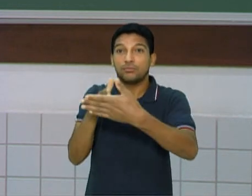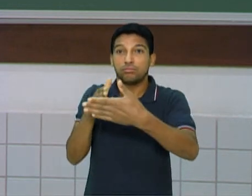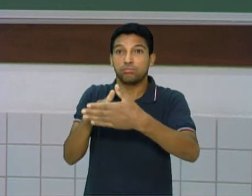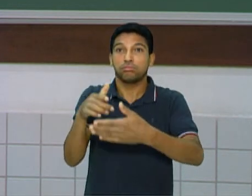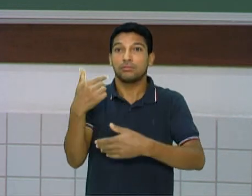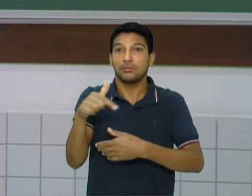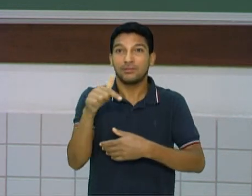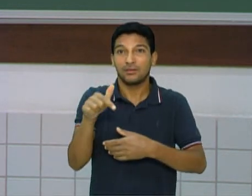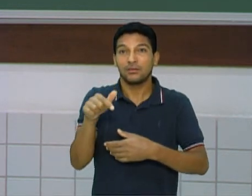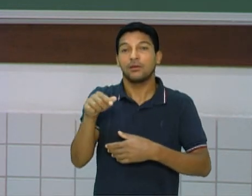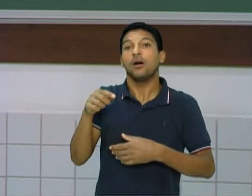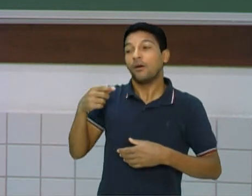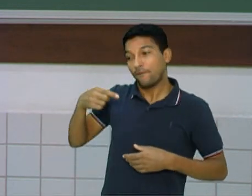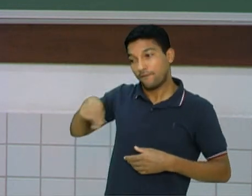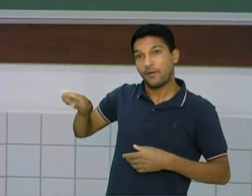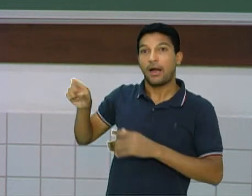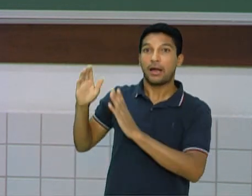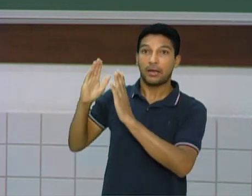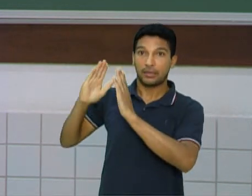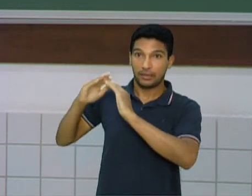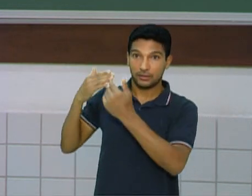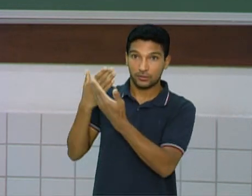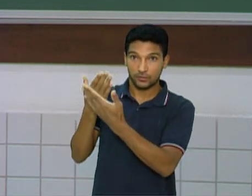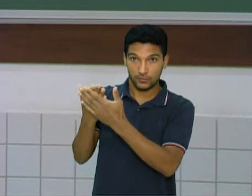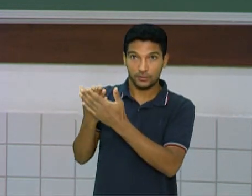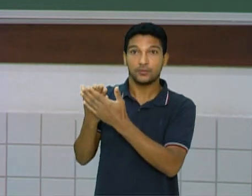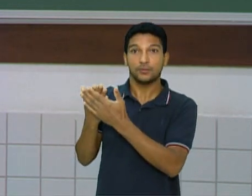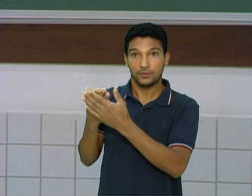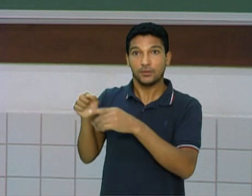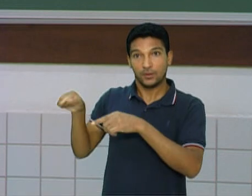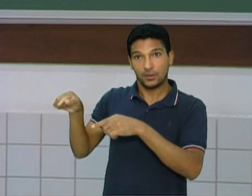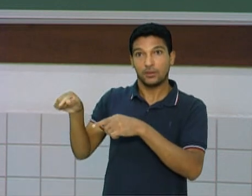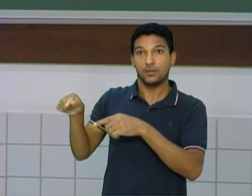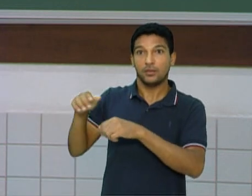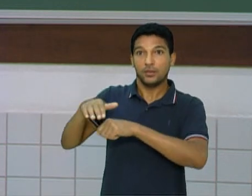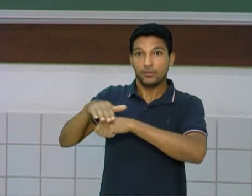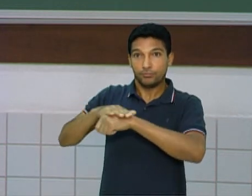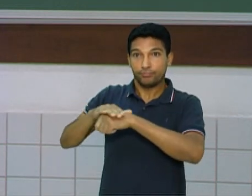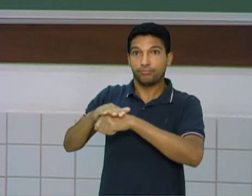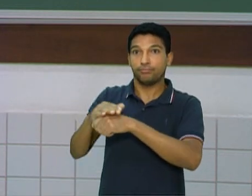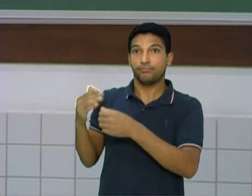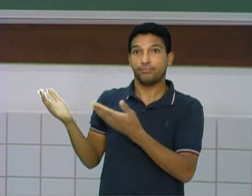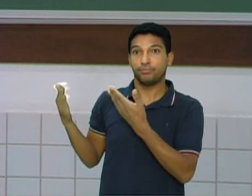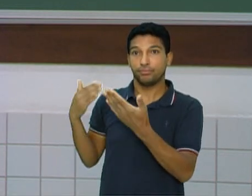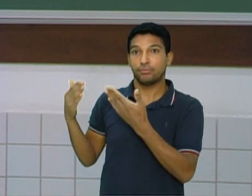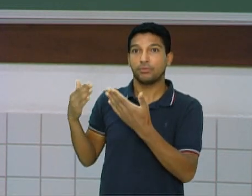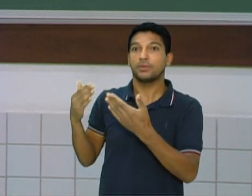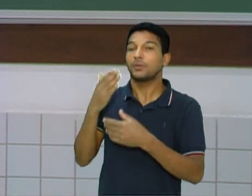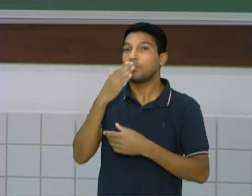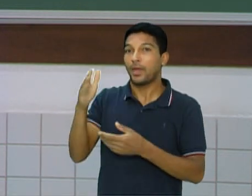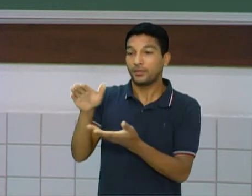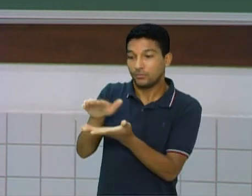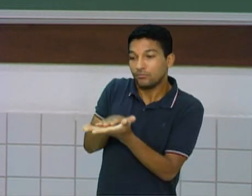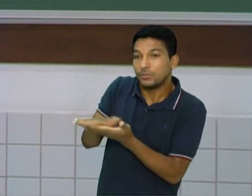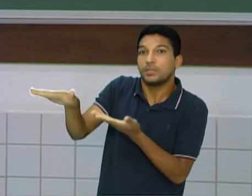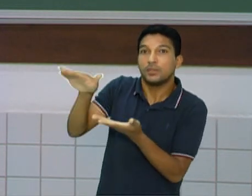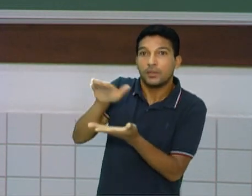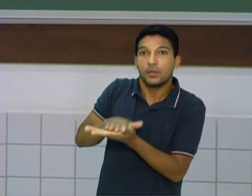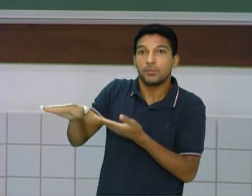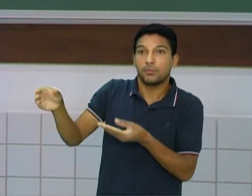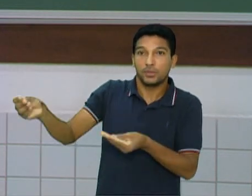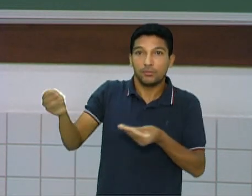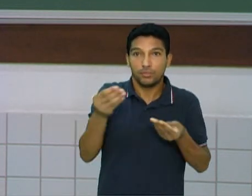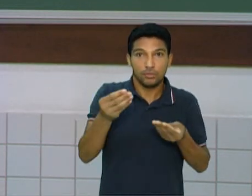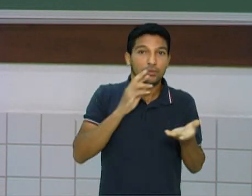melhor, né, situação, a melhor forma que você tem aí para poder estar realizando essas atividades, também para garantir a